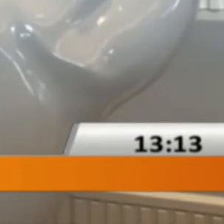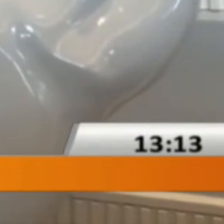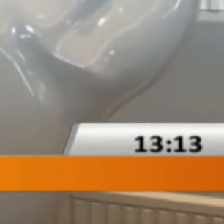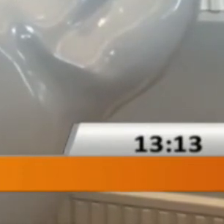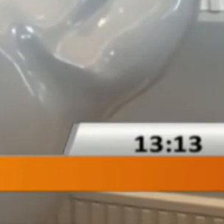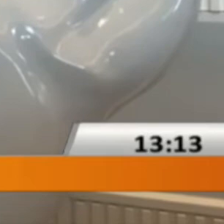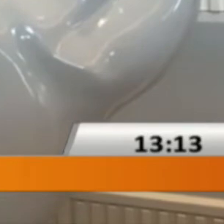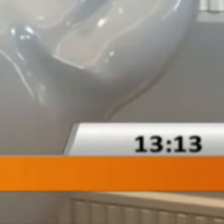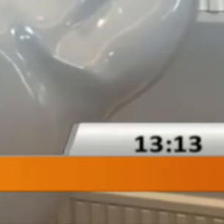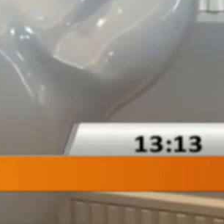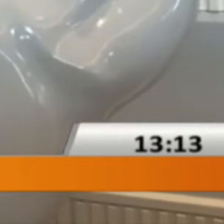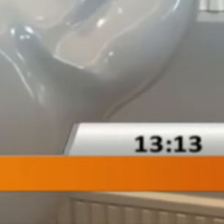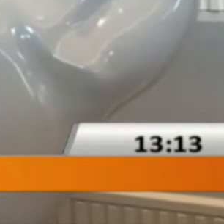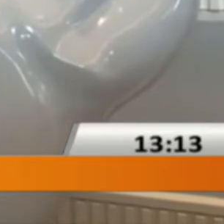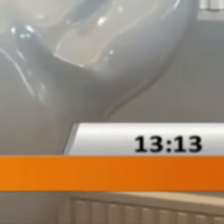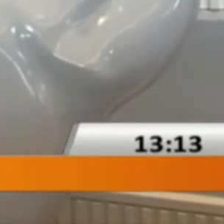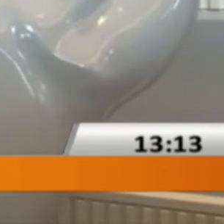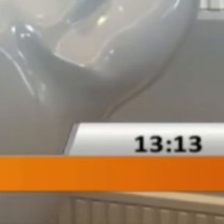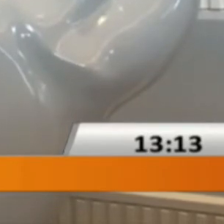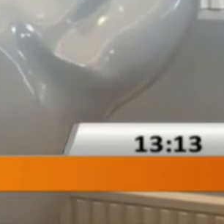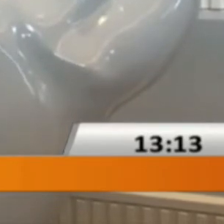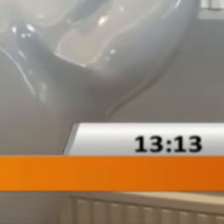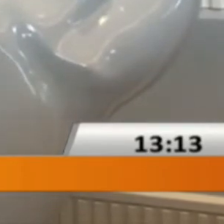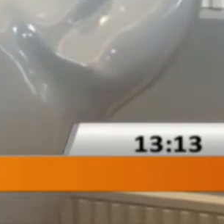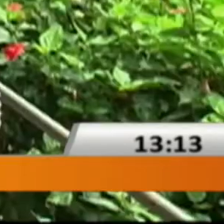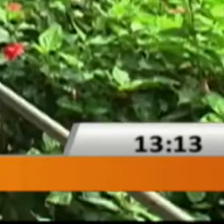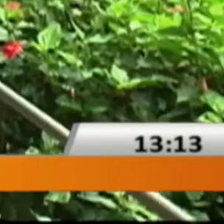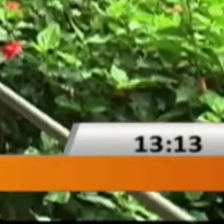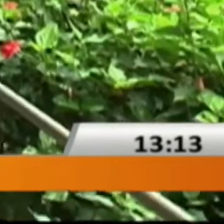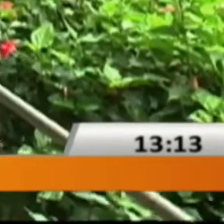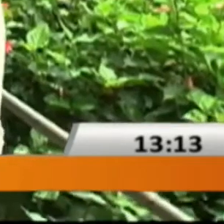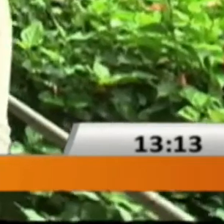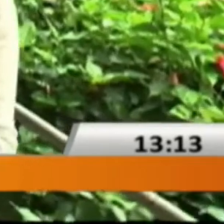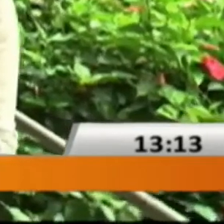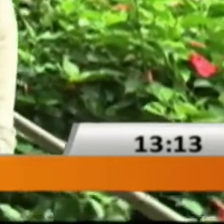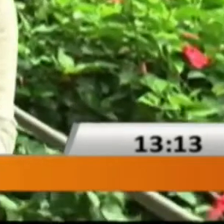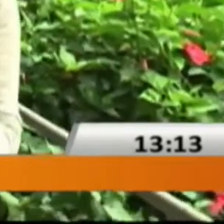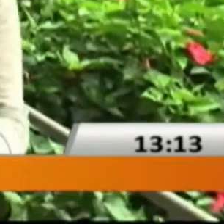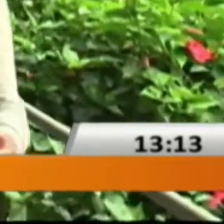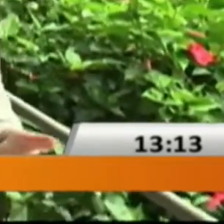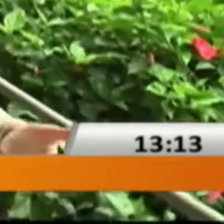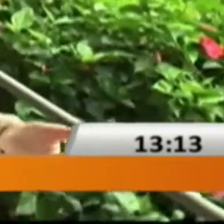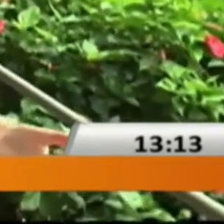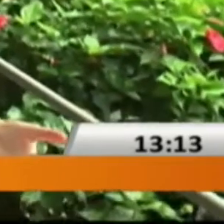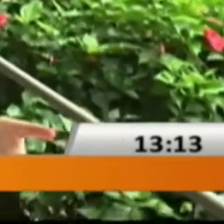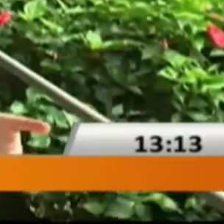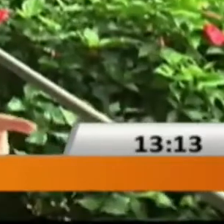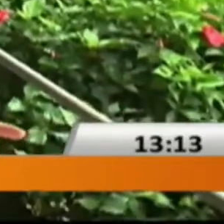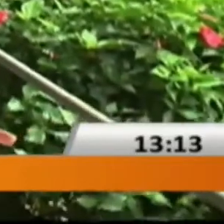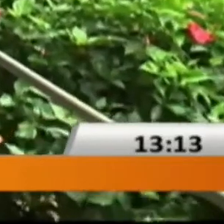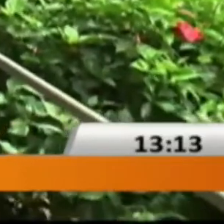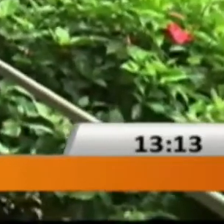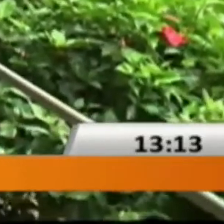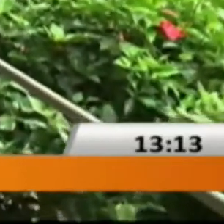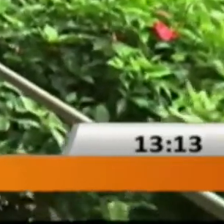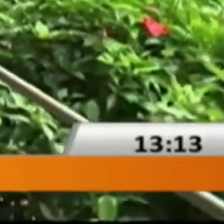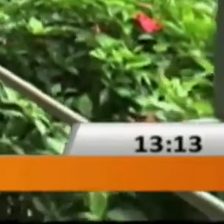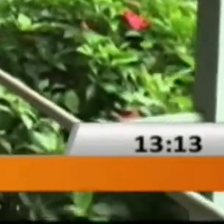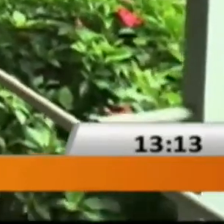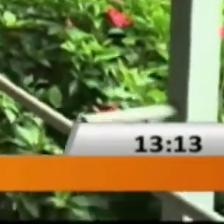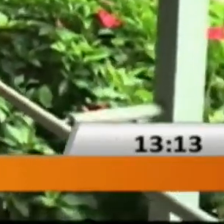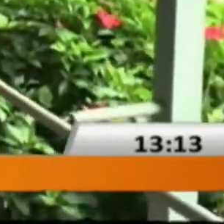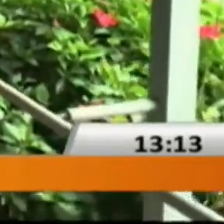para quem você falou se ela entendeu realmente a mensagem que você quis dizer. E se você também trabalha com comunicação ou tem pessoas